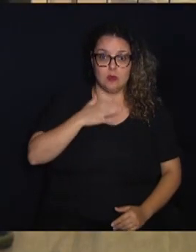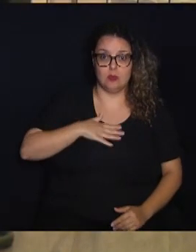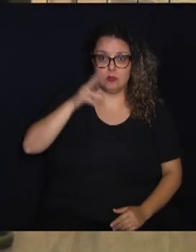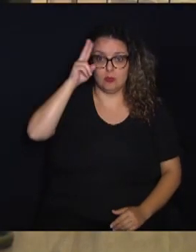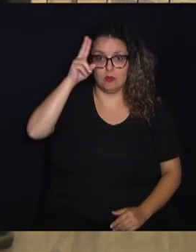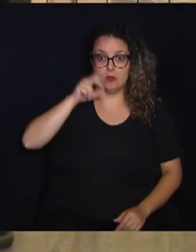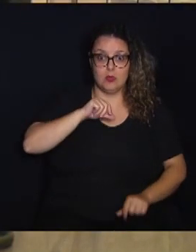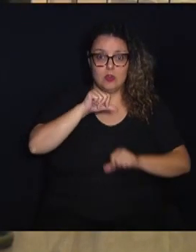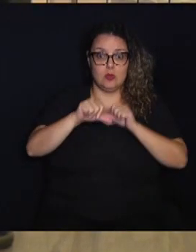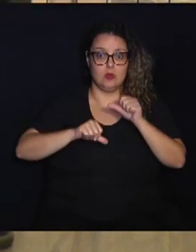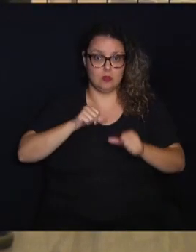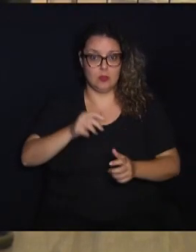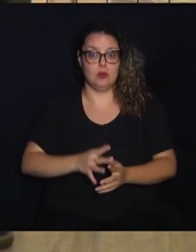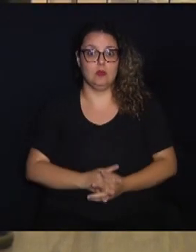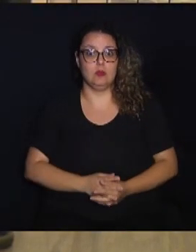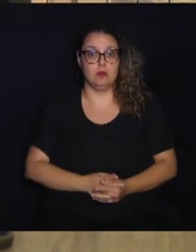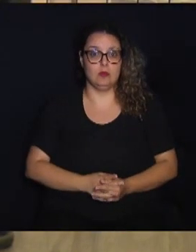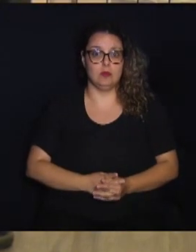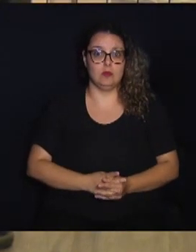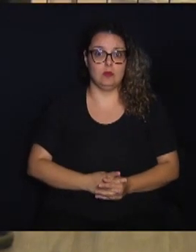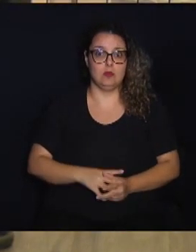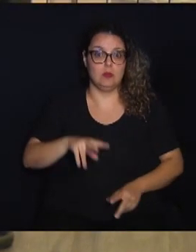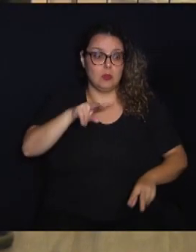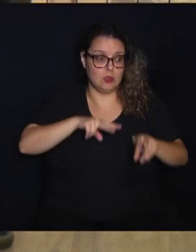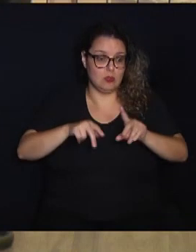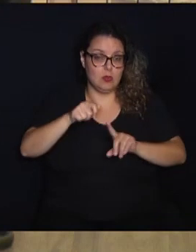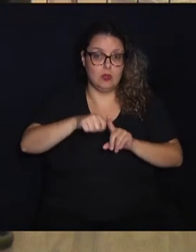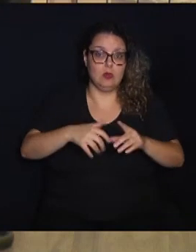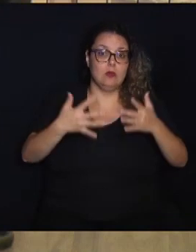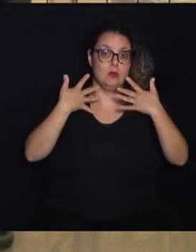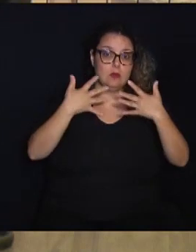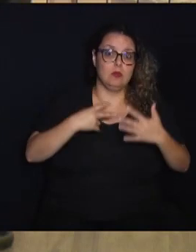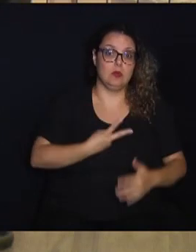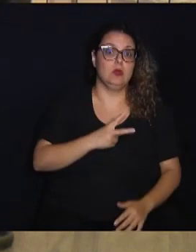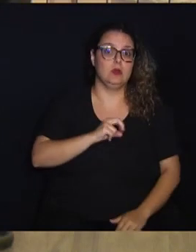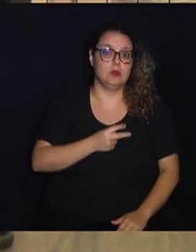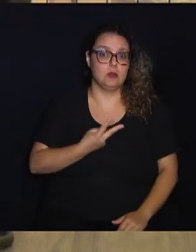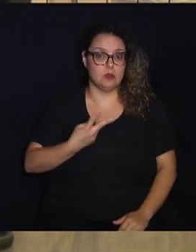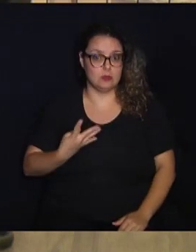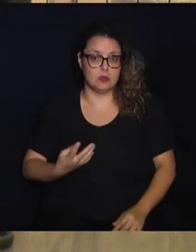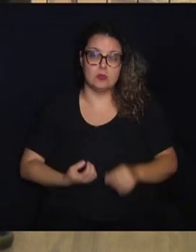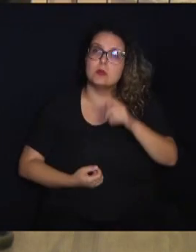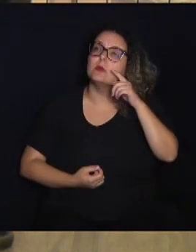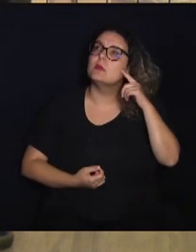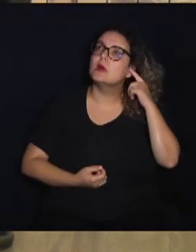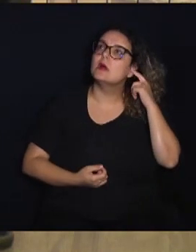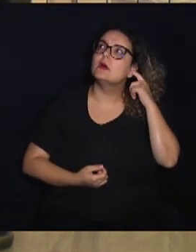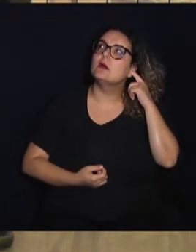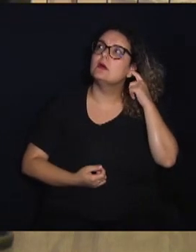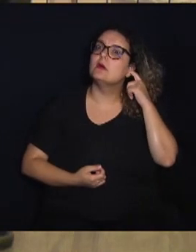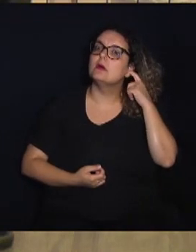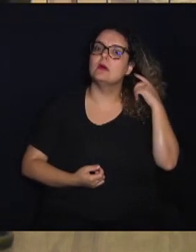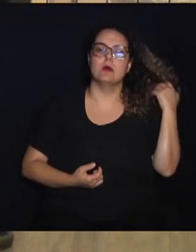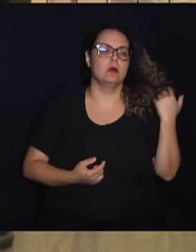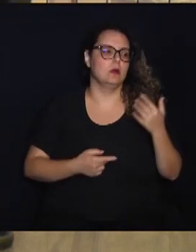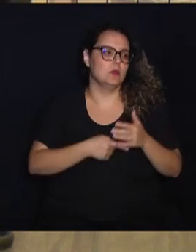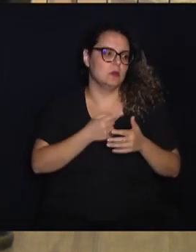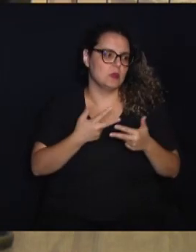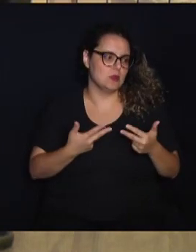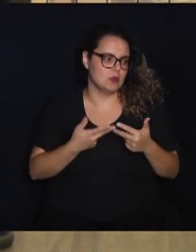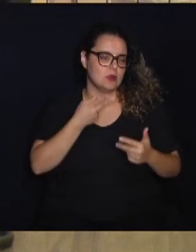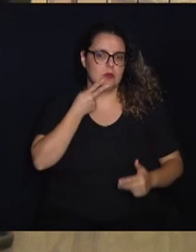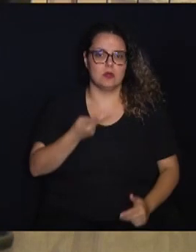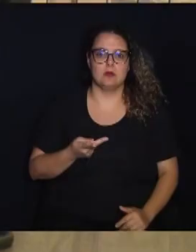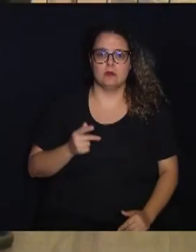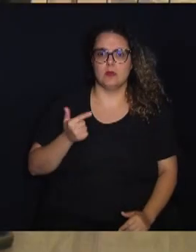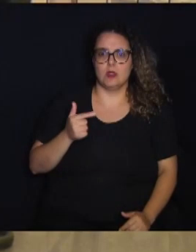mudei, né, de visão sobre isso em fevereiro de 2024, mas a primeira coisa que as pessoas falam, ela fala assim, olha, eu não tenho